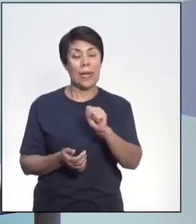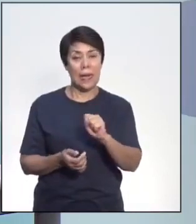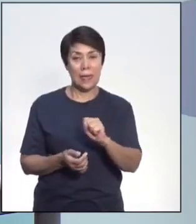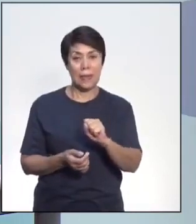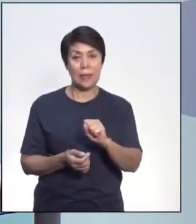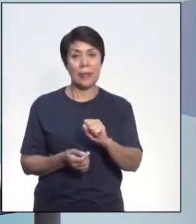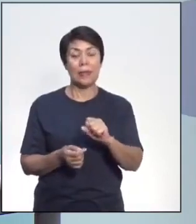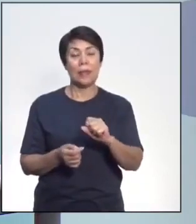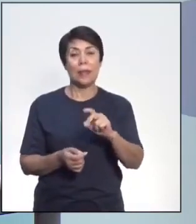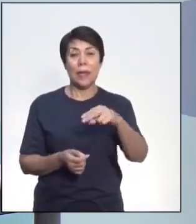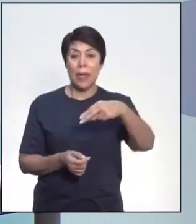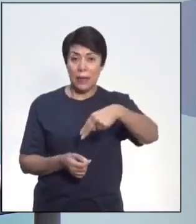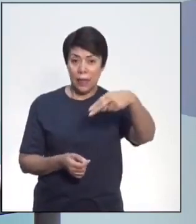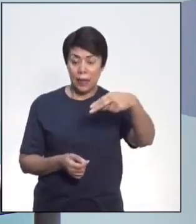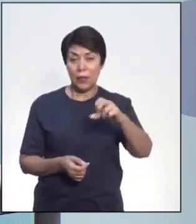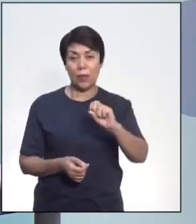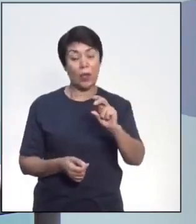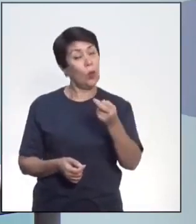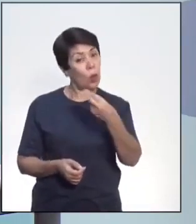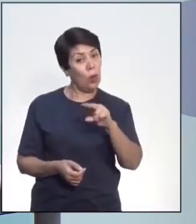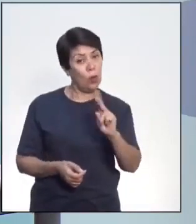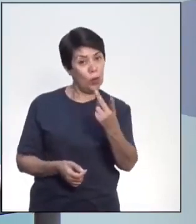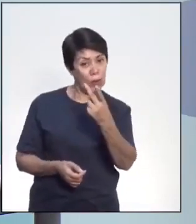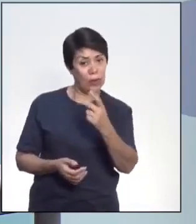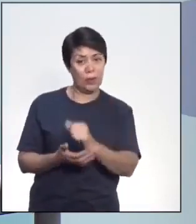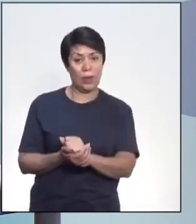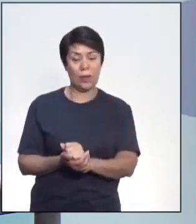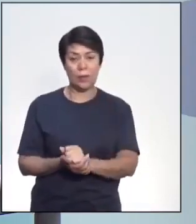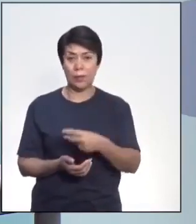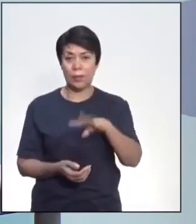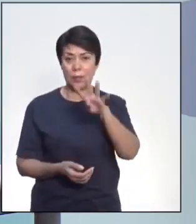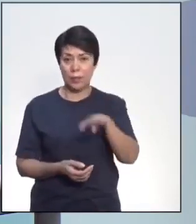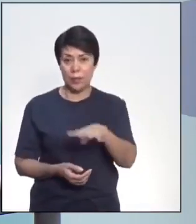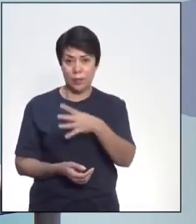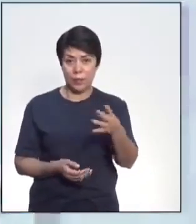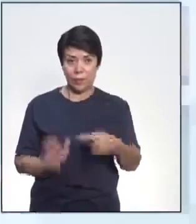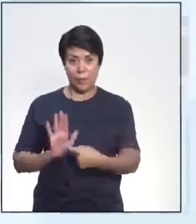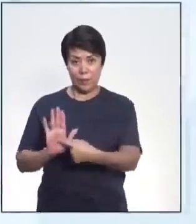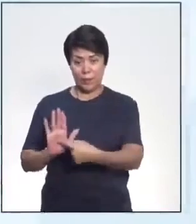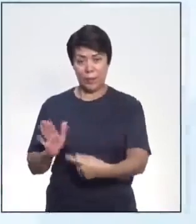gás hidrogênio. Olha aqui no PPT de vocês. Por favor.